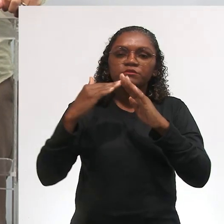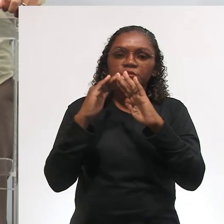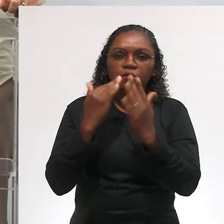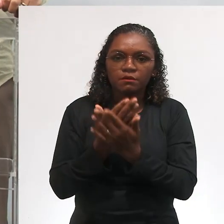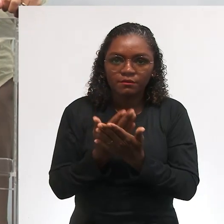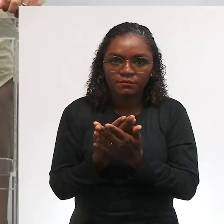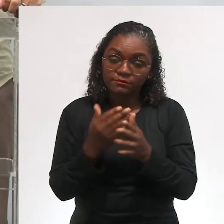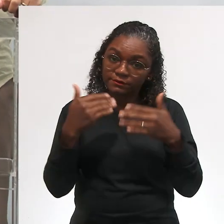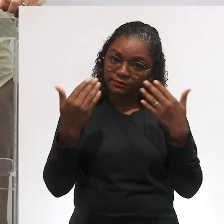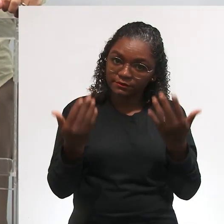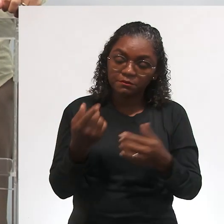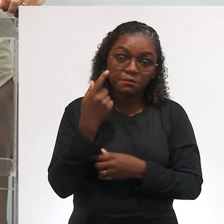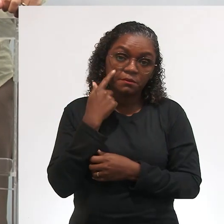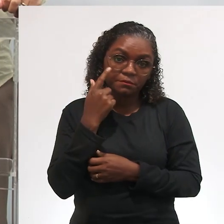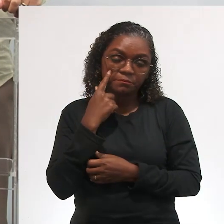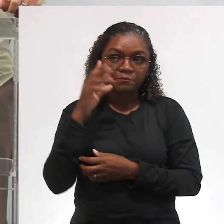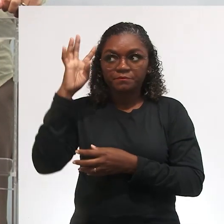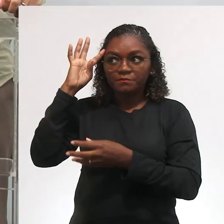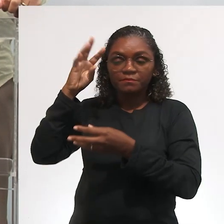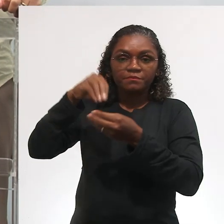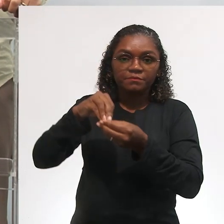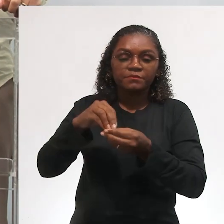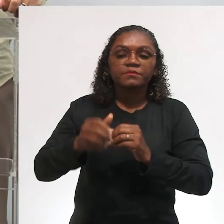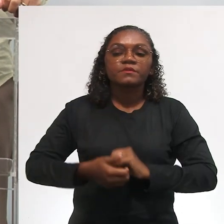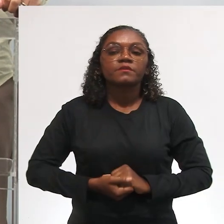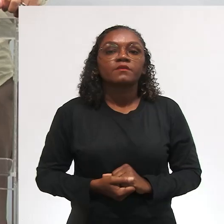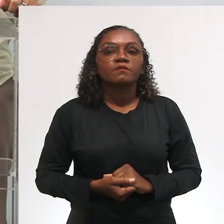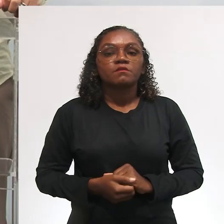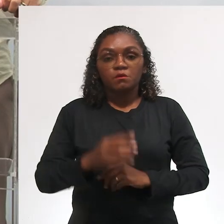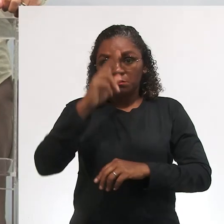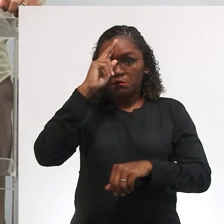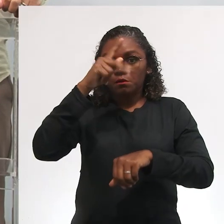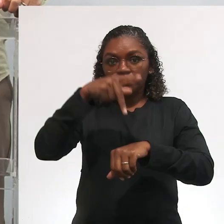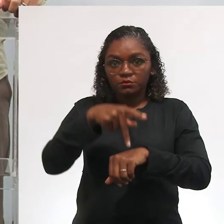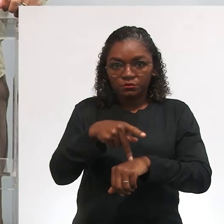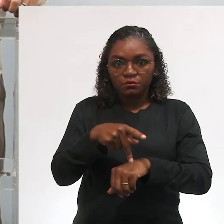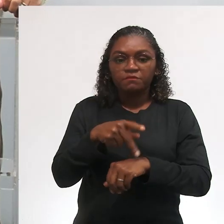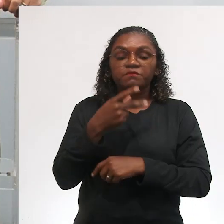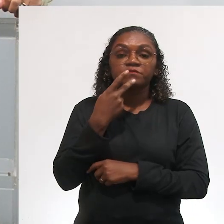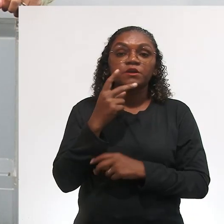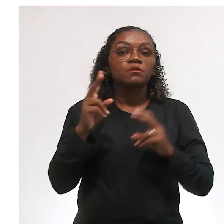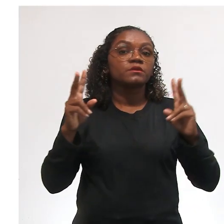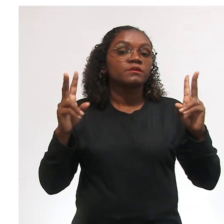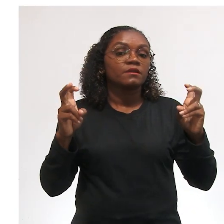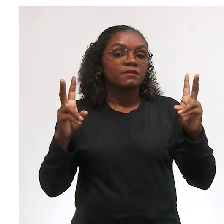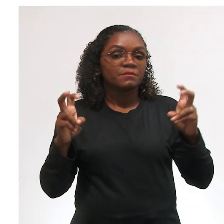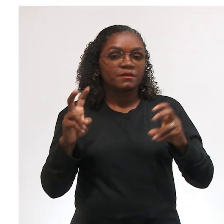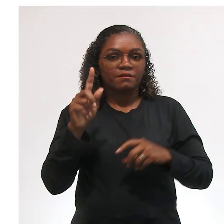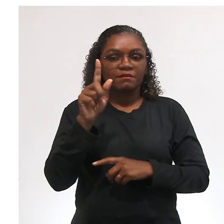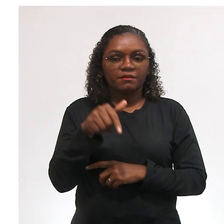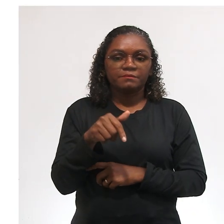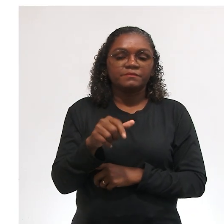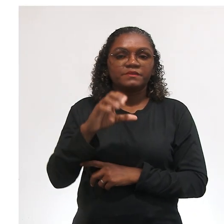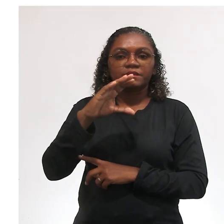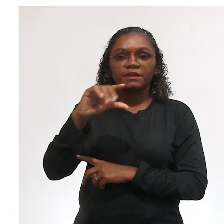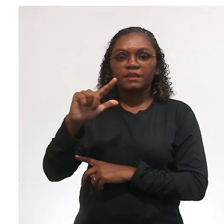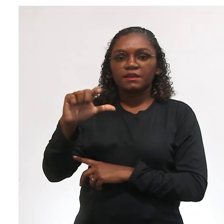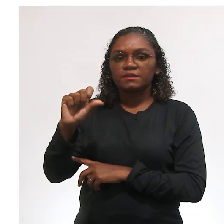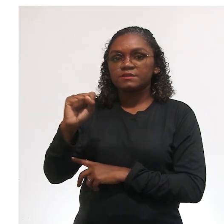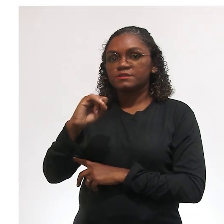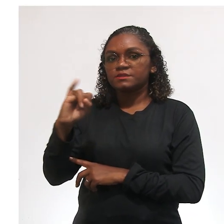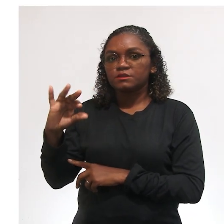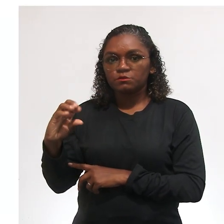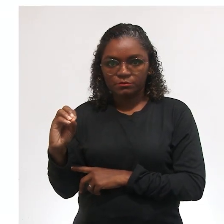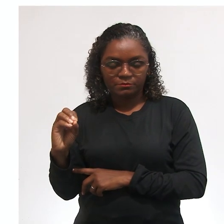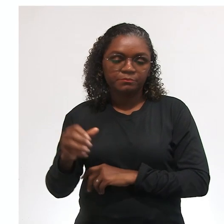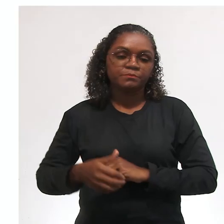o comportamento que o Pavlov descreve é o que nós chamamos de condicionamento clássico. Então, é um processo de aprendizagem